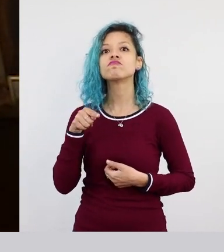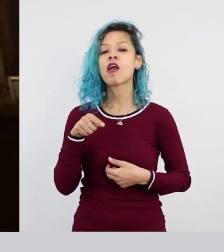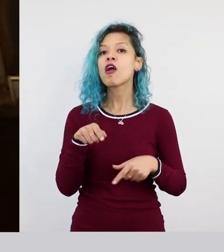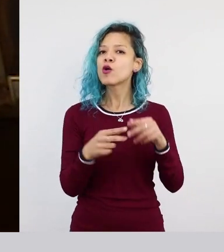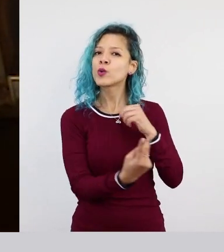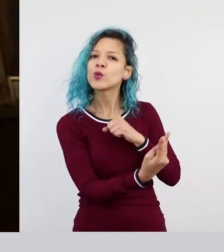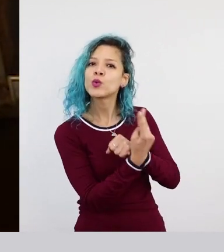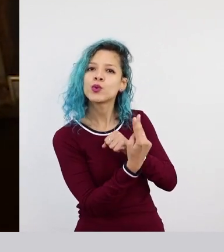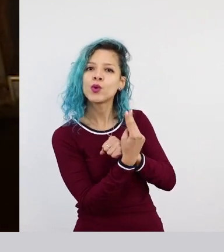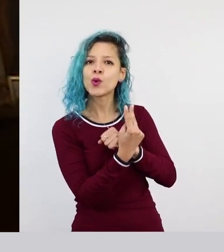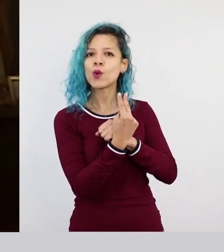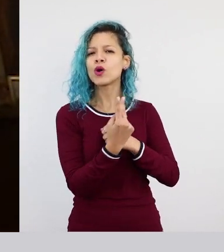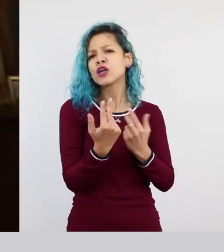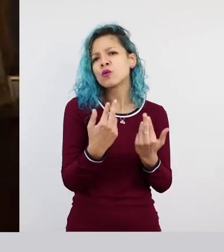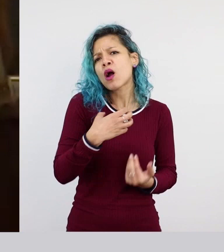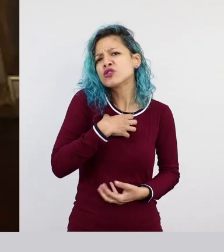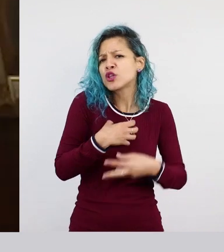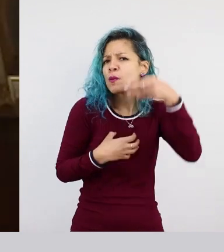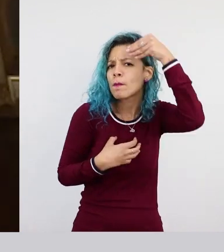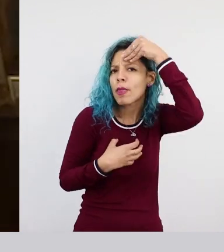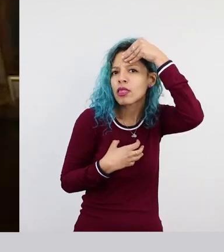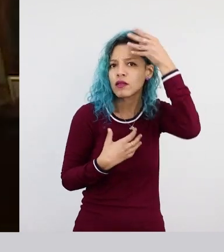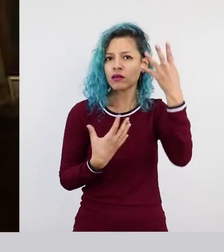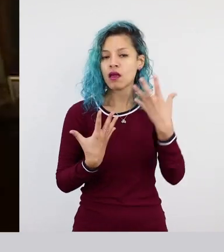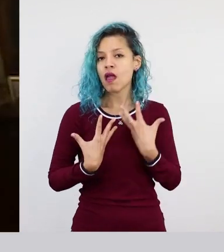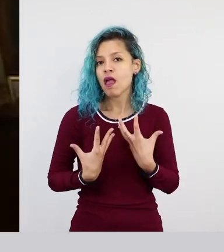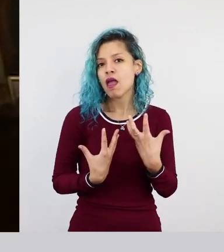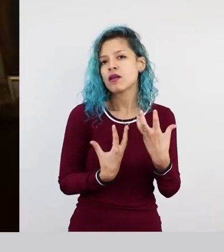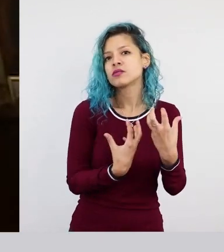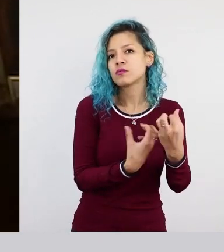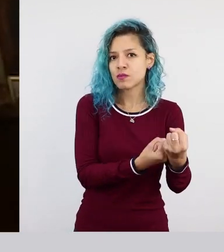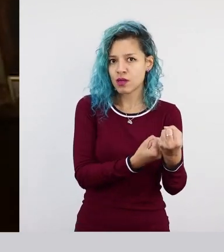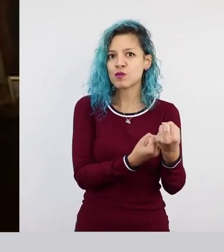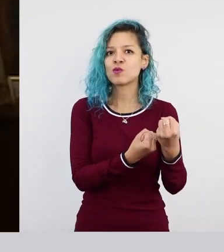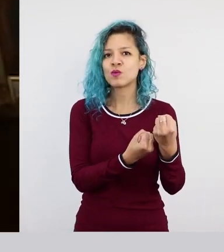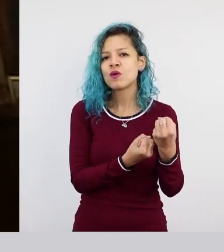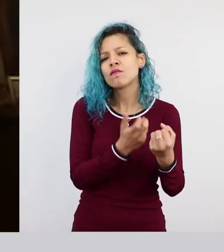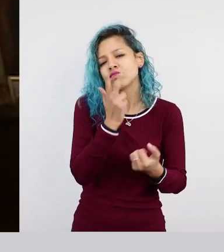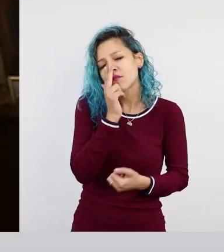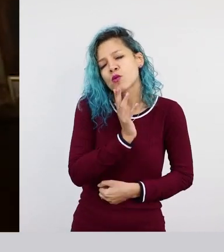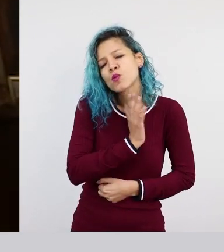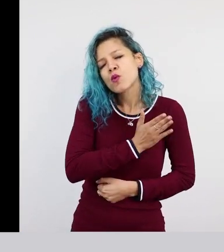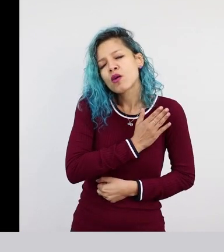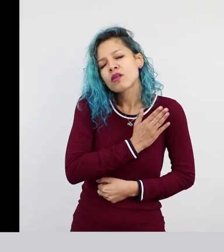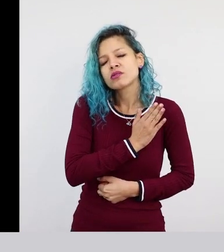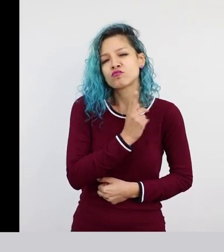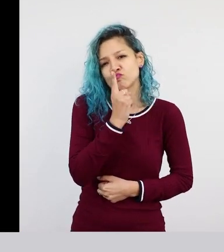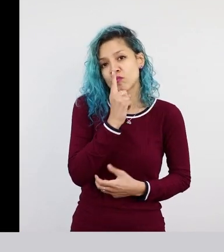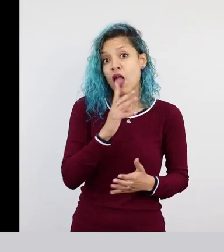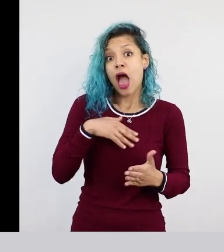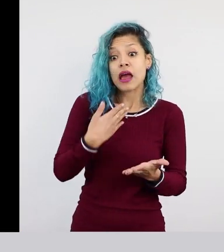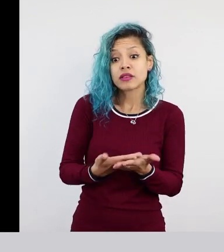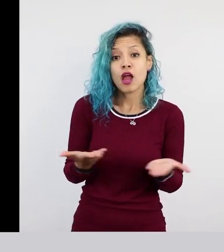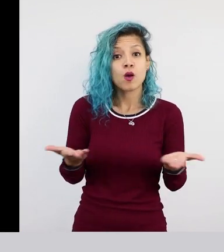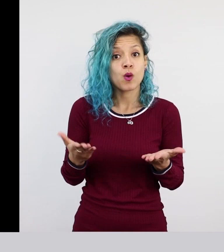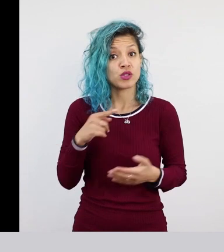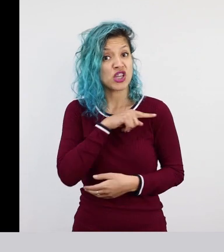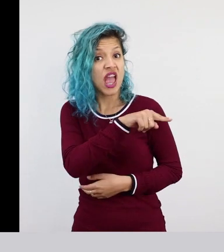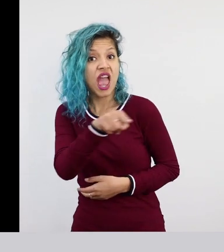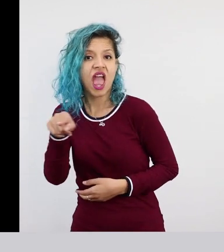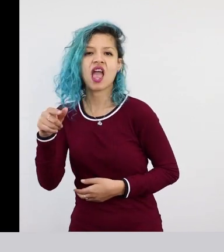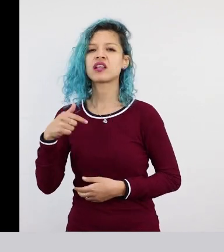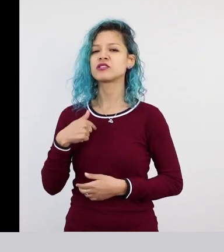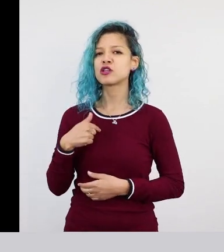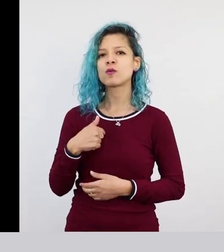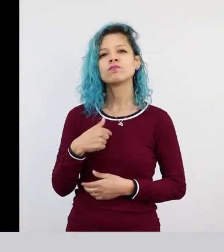que me amadrinharam e me receberam no coração, e eu até hoje tenho